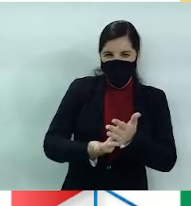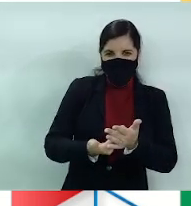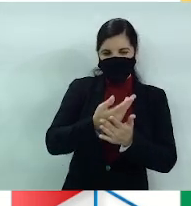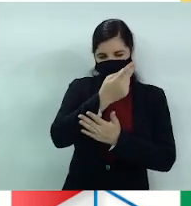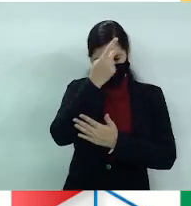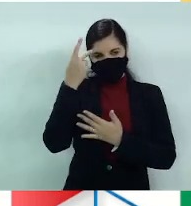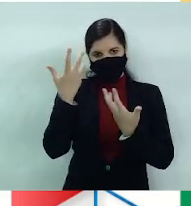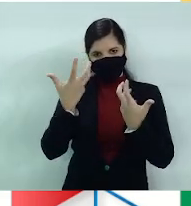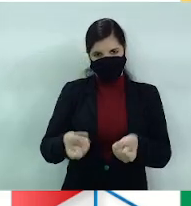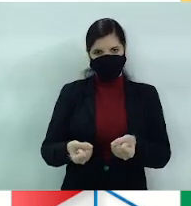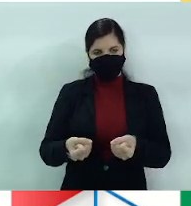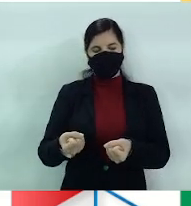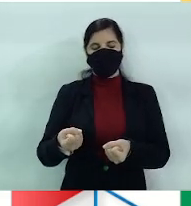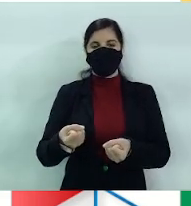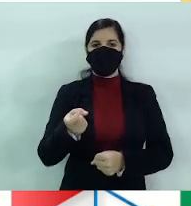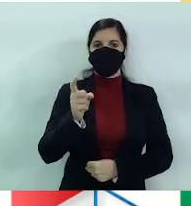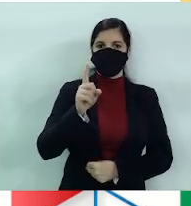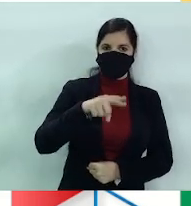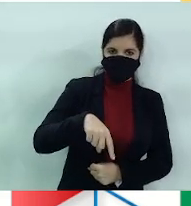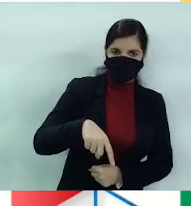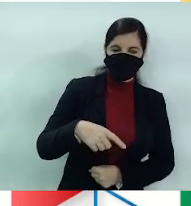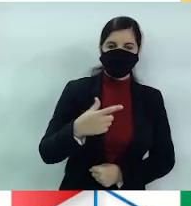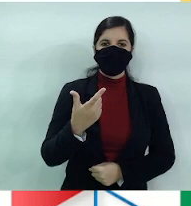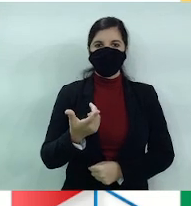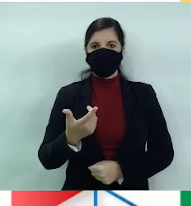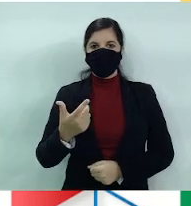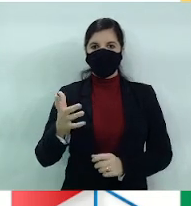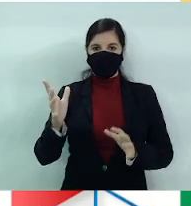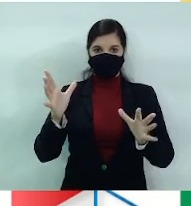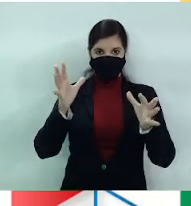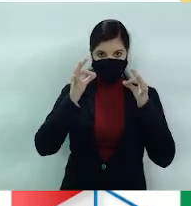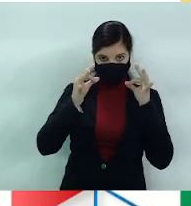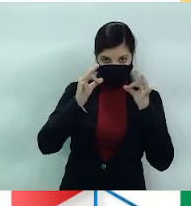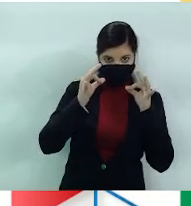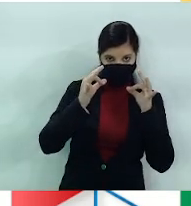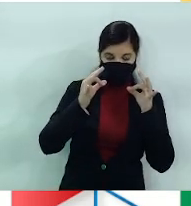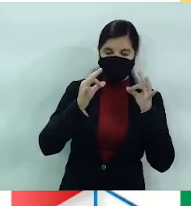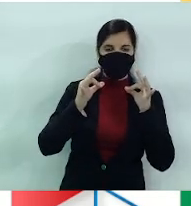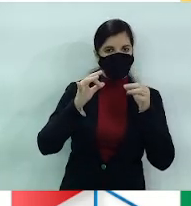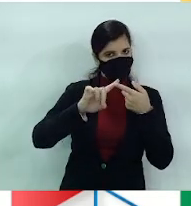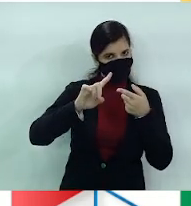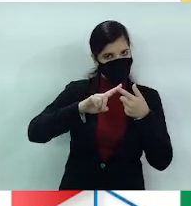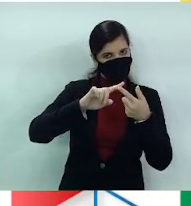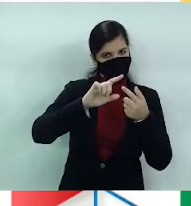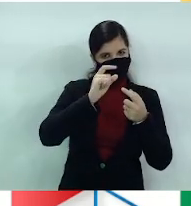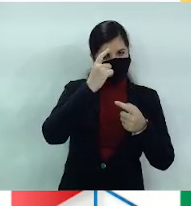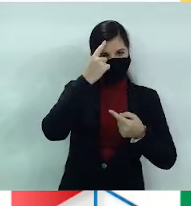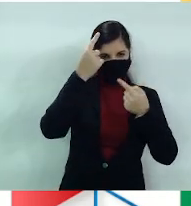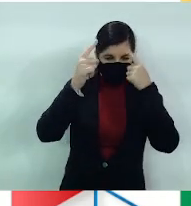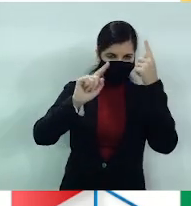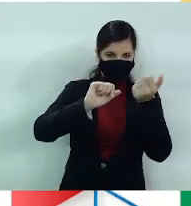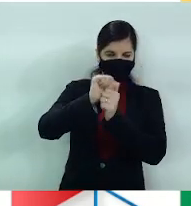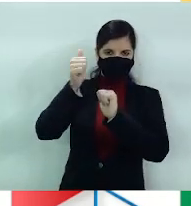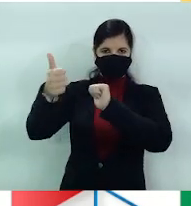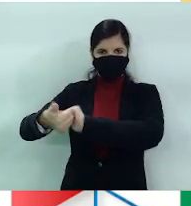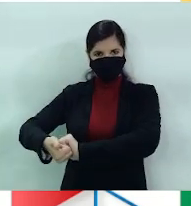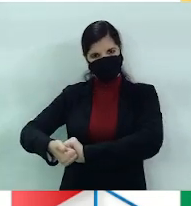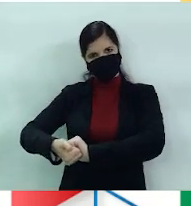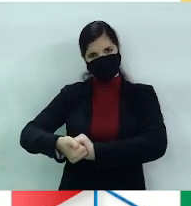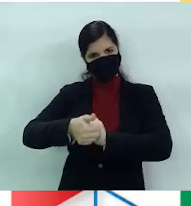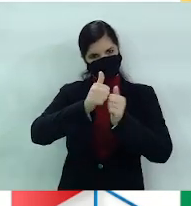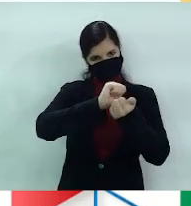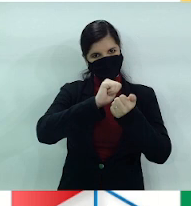persuadir alguém são aqueles que não só ouvem, mas incorporam as ideias dos outros em